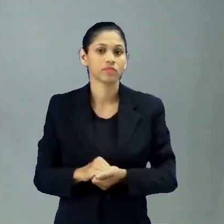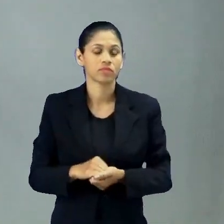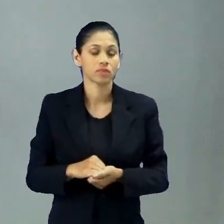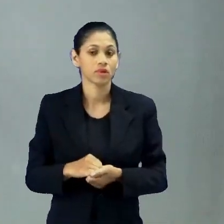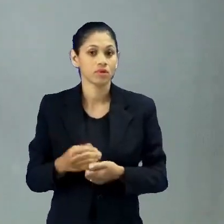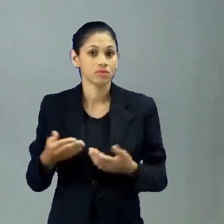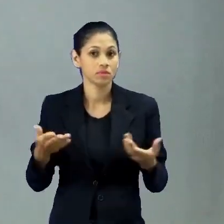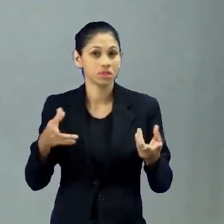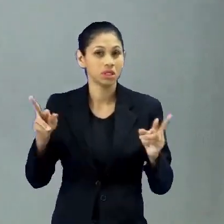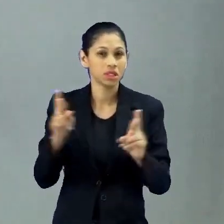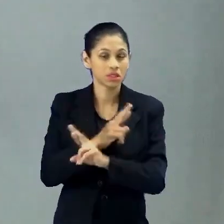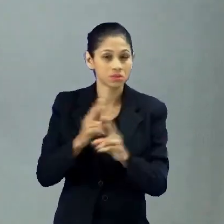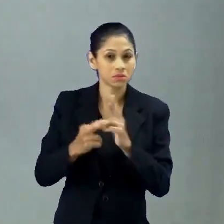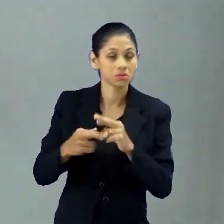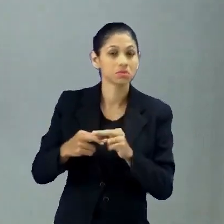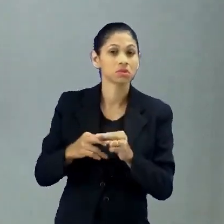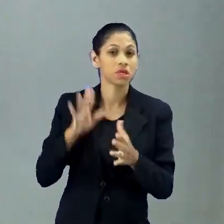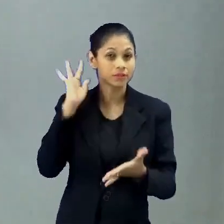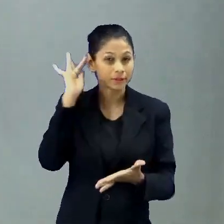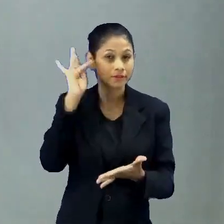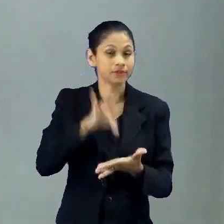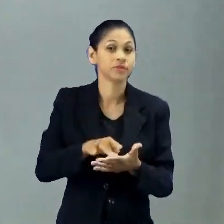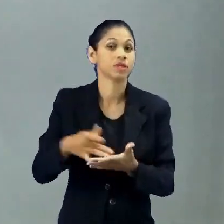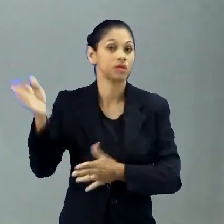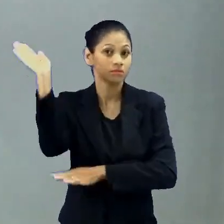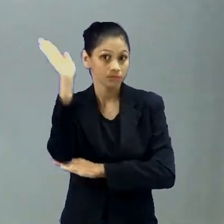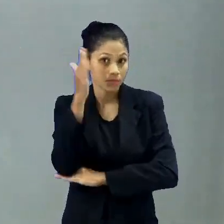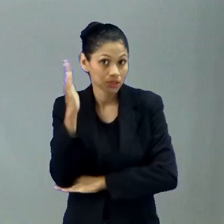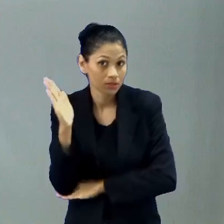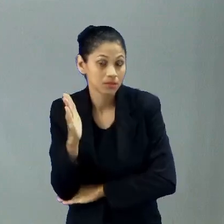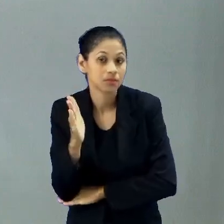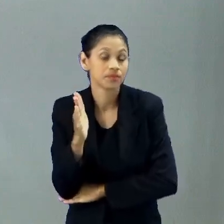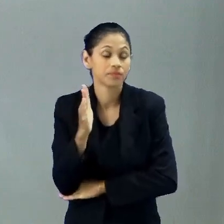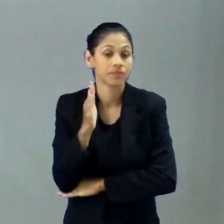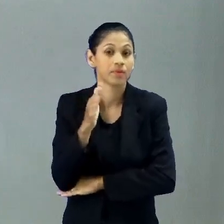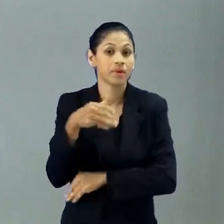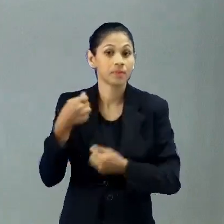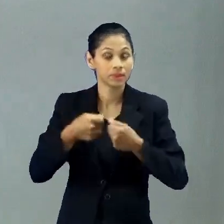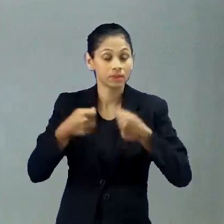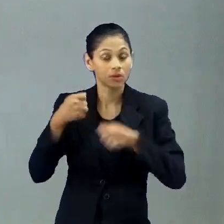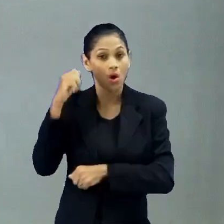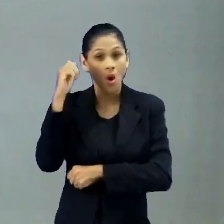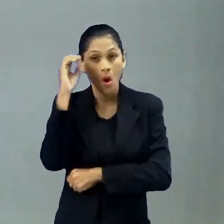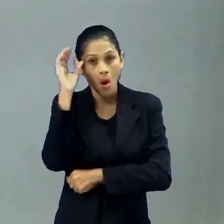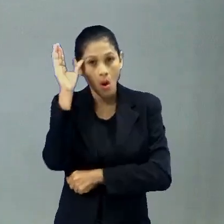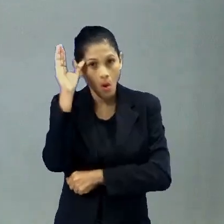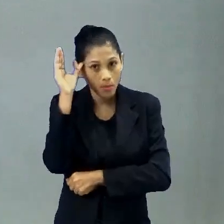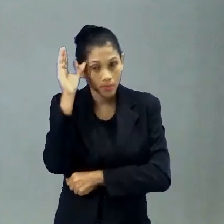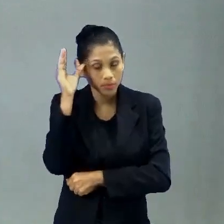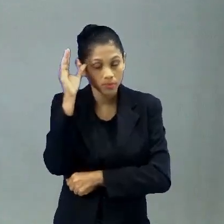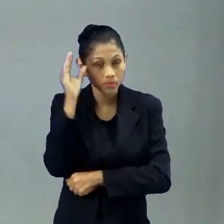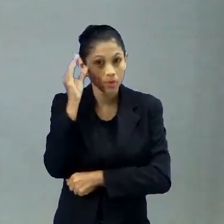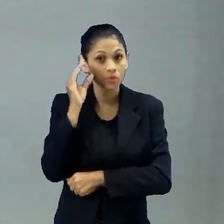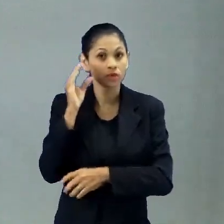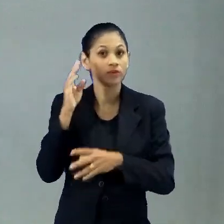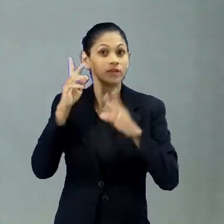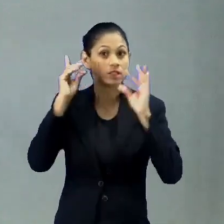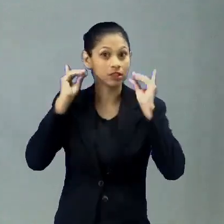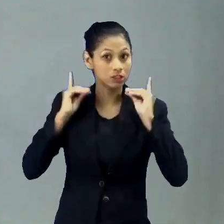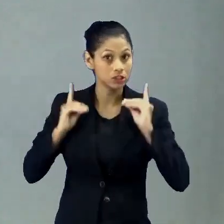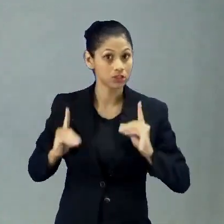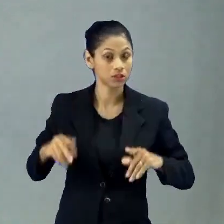ponderação inicial, nós podemos compreender que quando tratamos de direitos